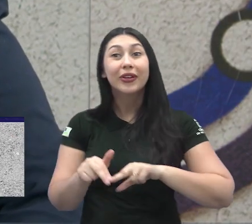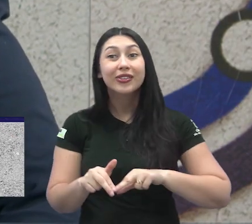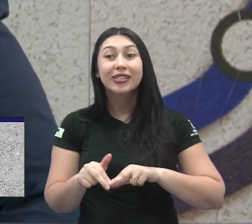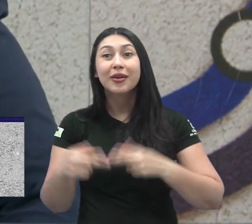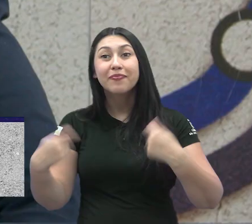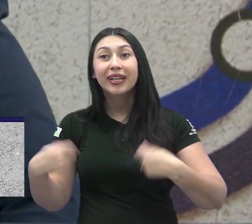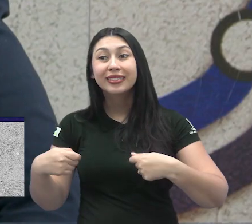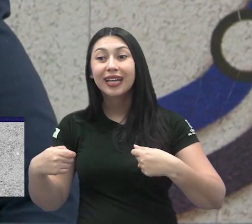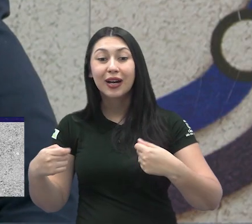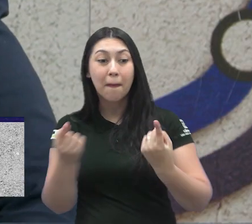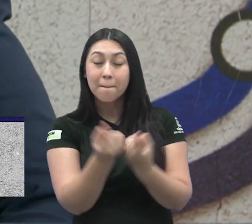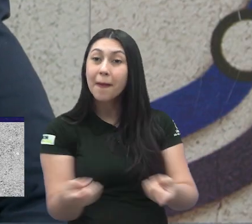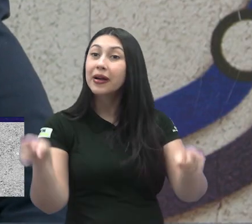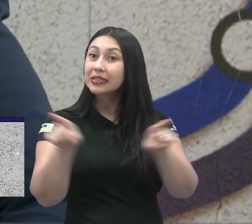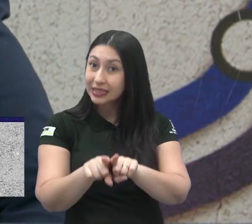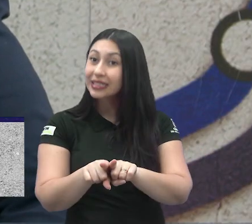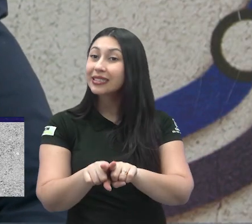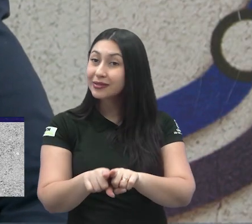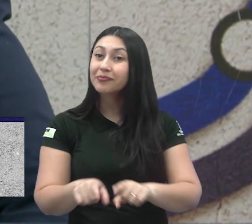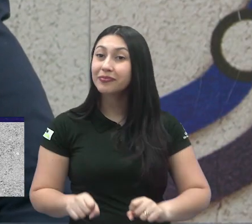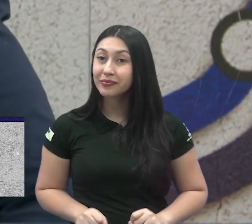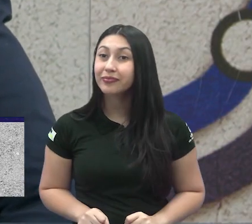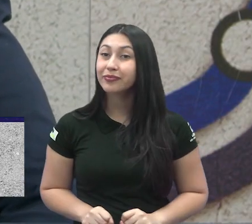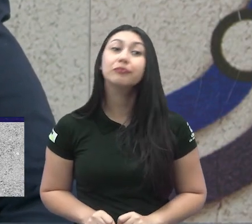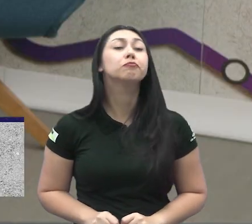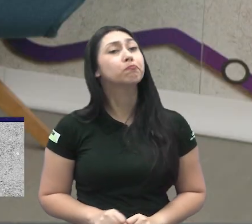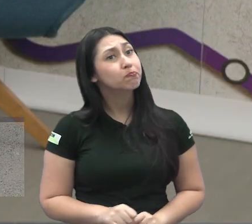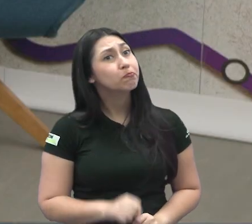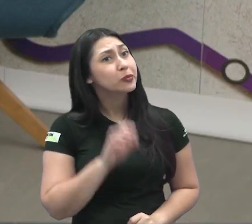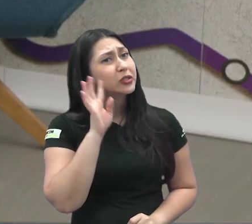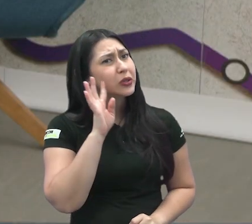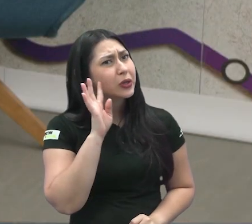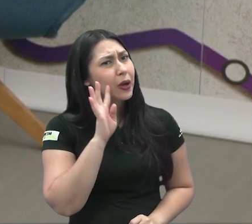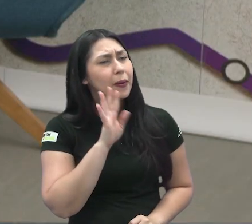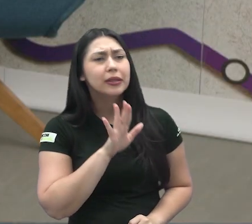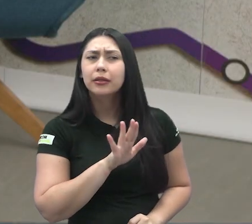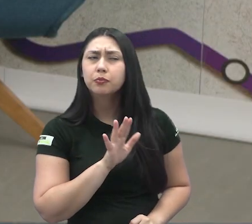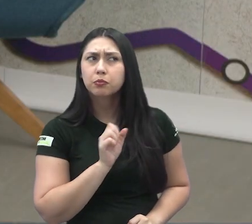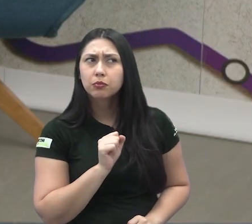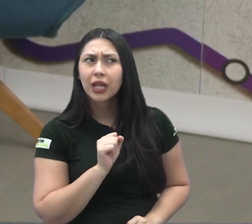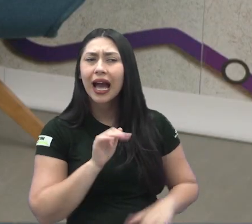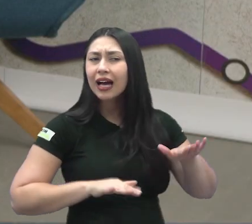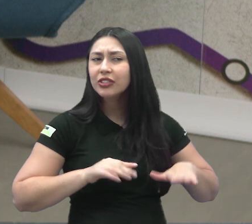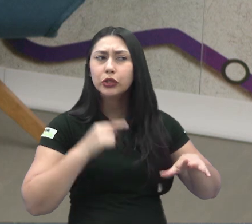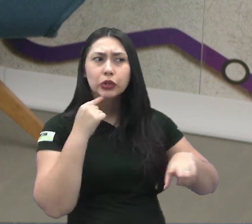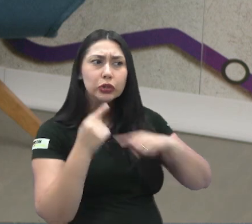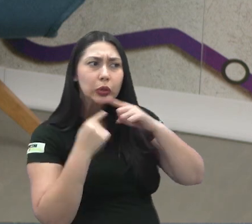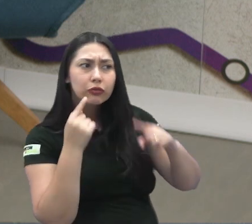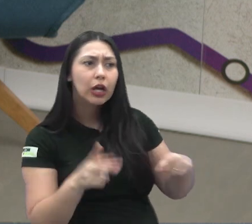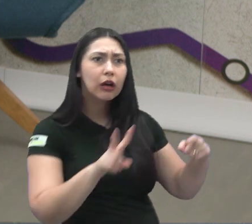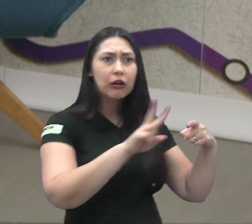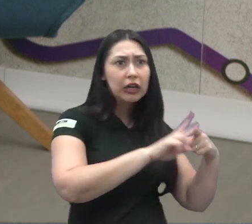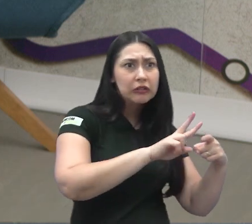do zootecnista nessa área, que é totalmente inovador. Certo. Rapidamente, Bruna, gera uma dúvida, né? Você falou